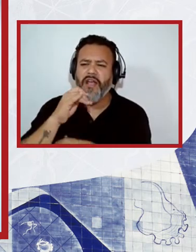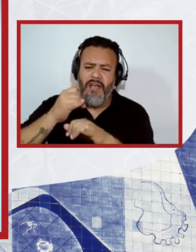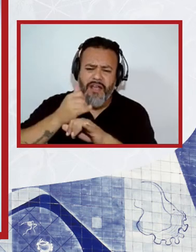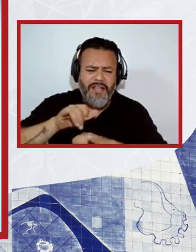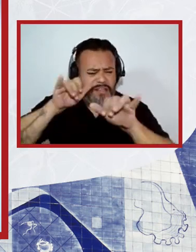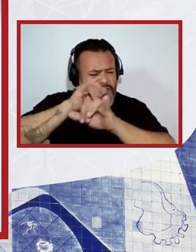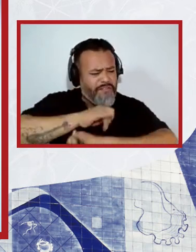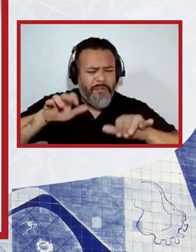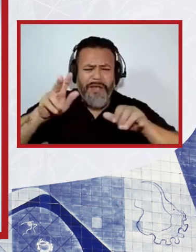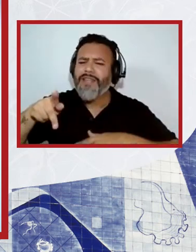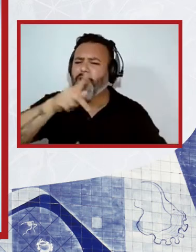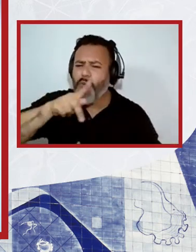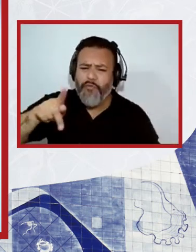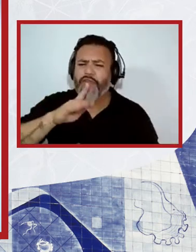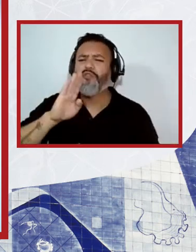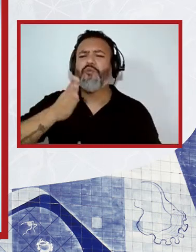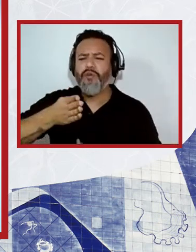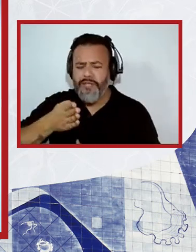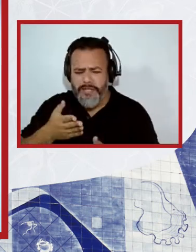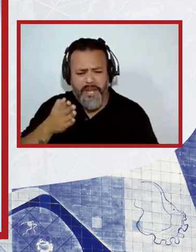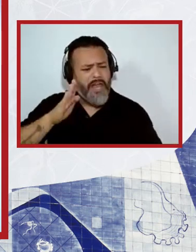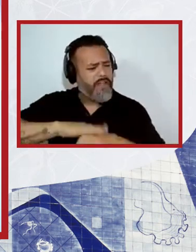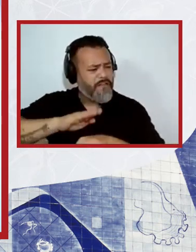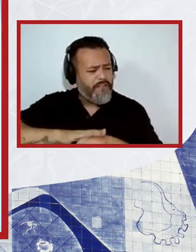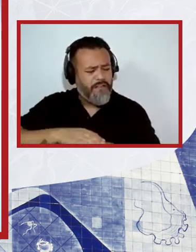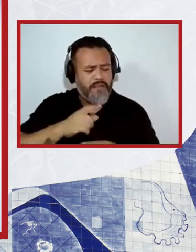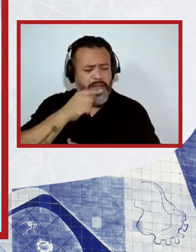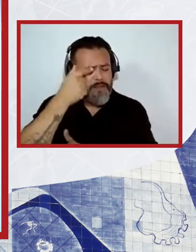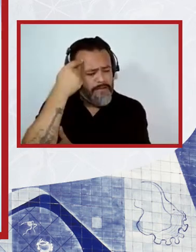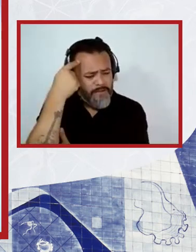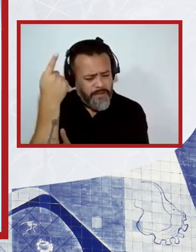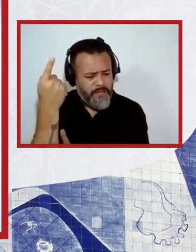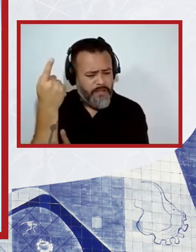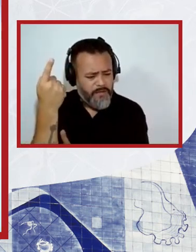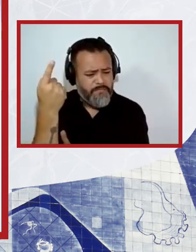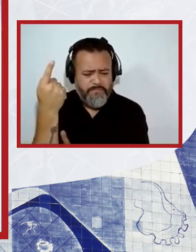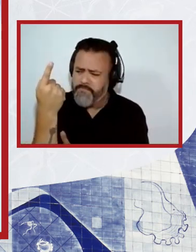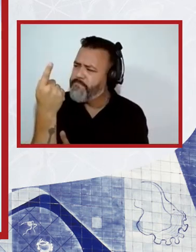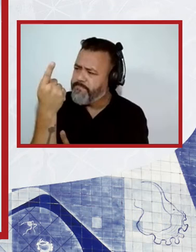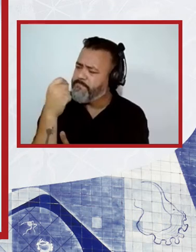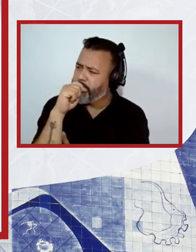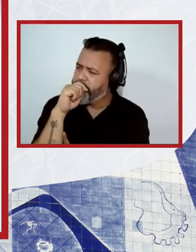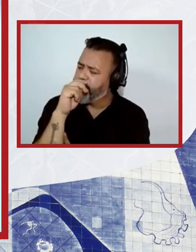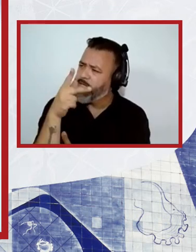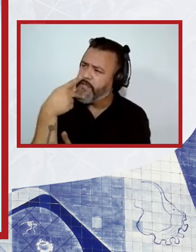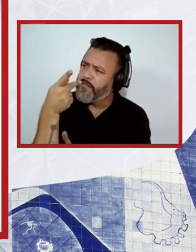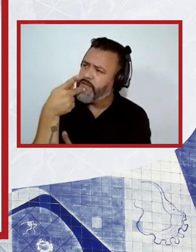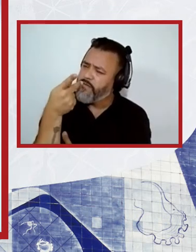passou, né? Eu vou falar